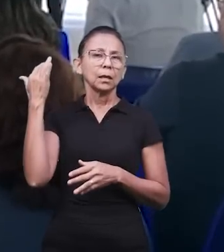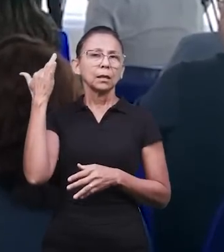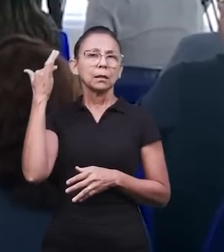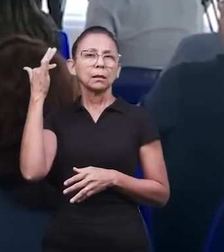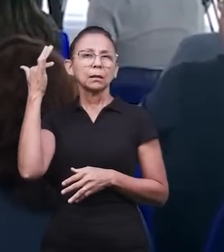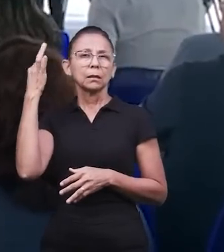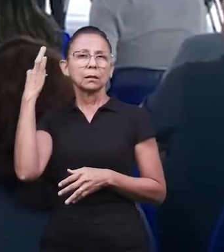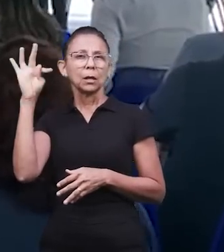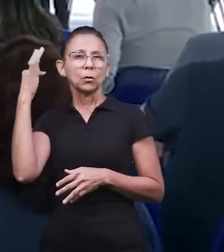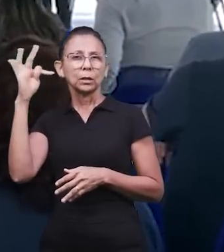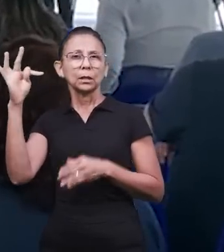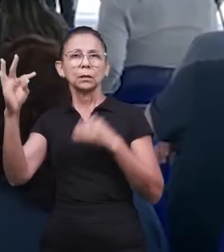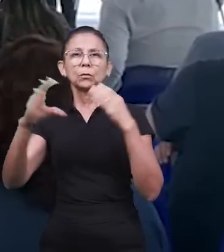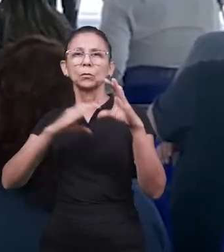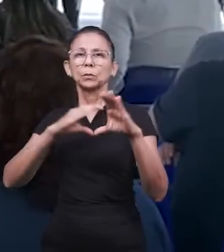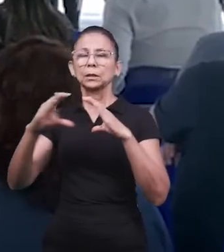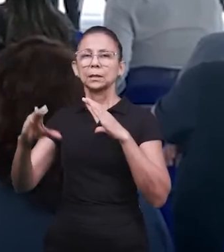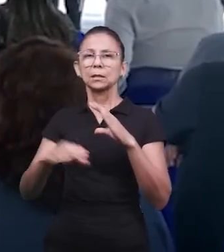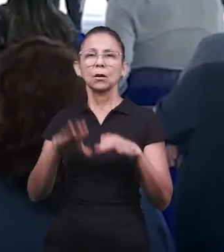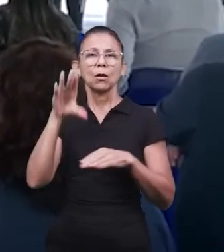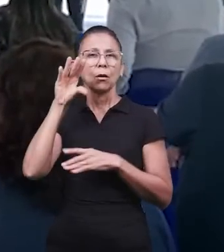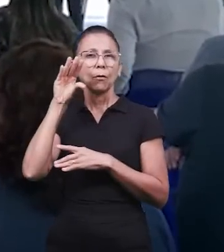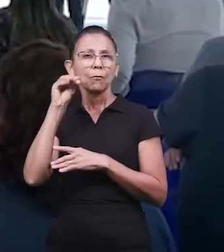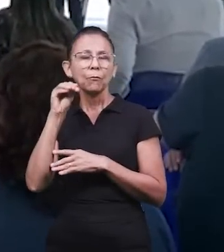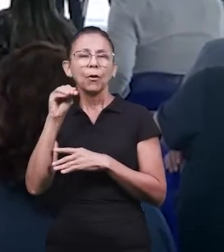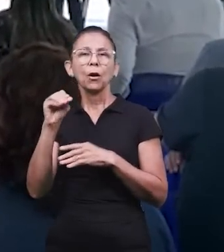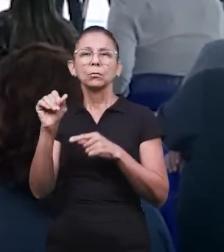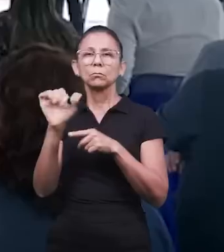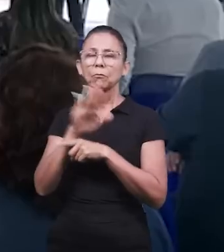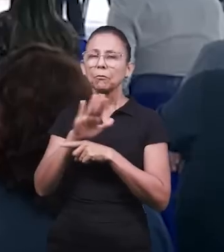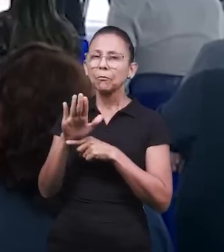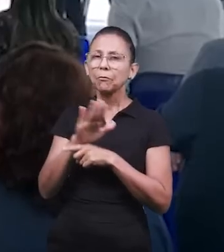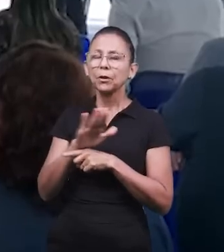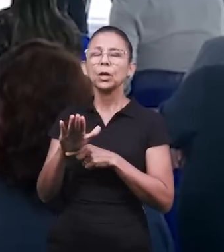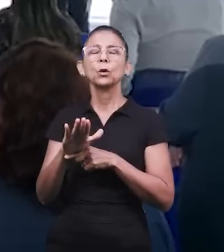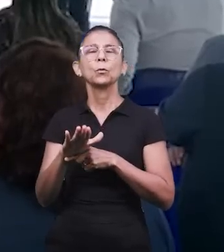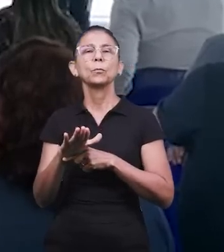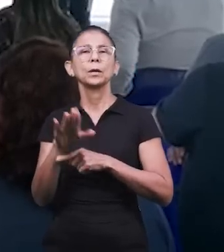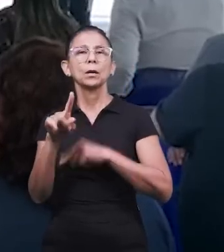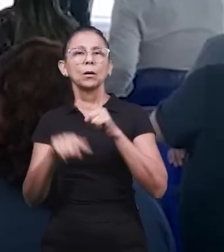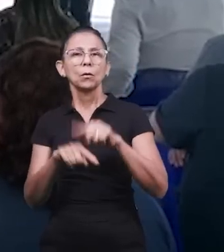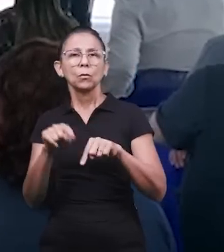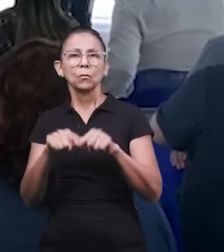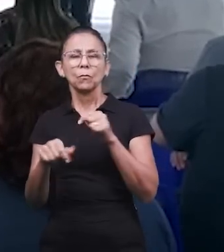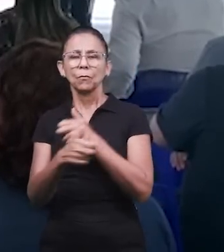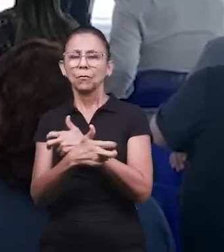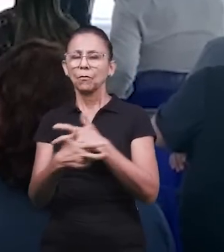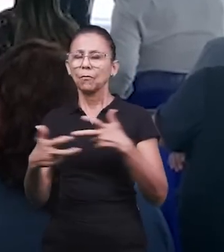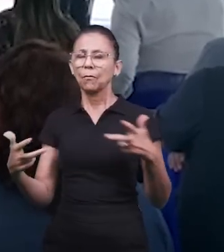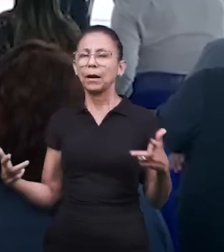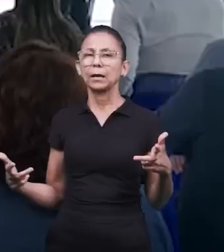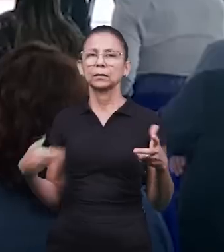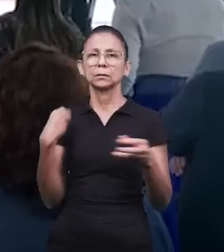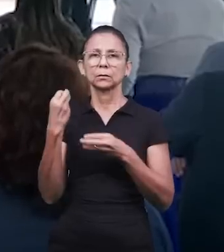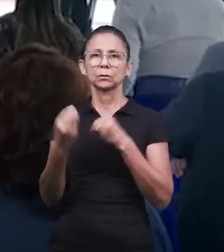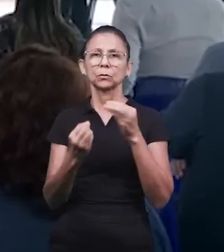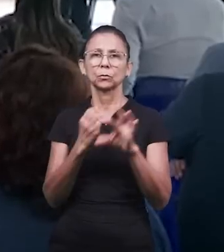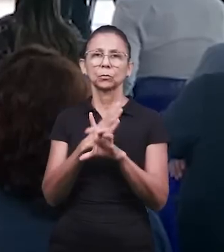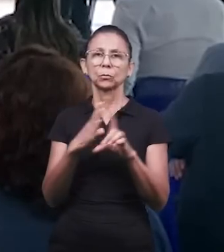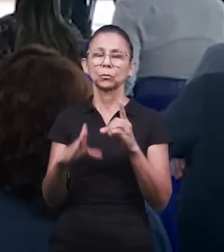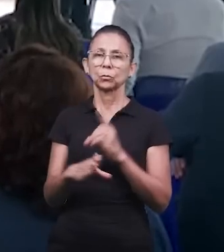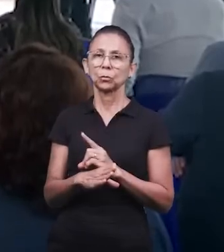comunicação, de fotografia e cinematografia, sobre o uso de ferramentas para transmissão e gravação de cultos, entre outros da